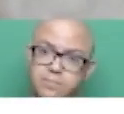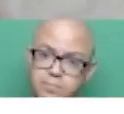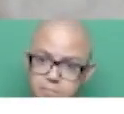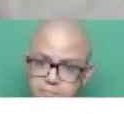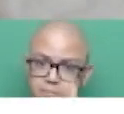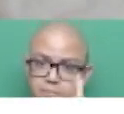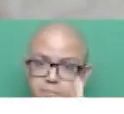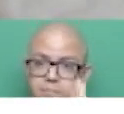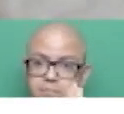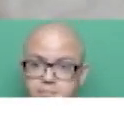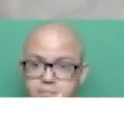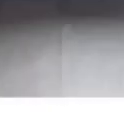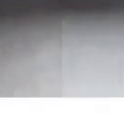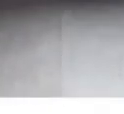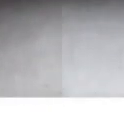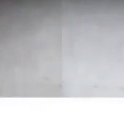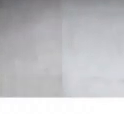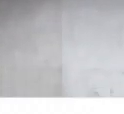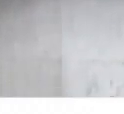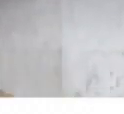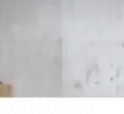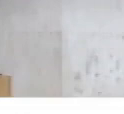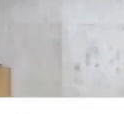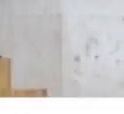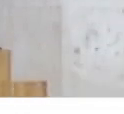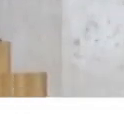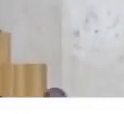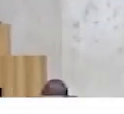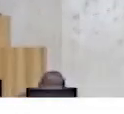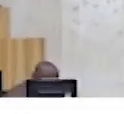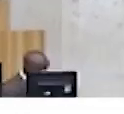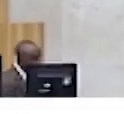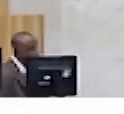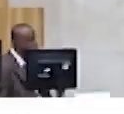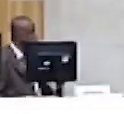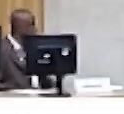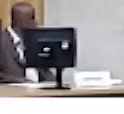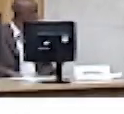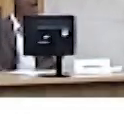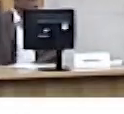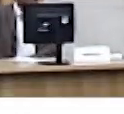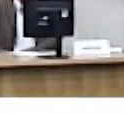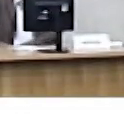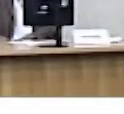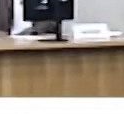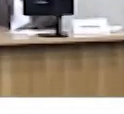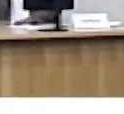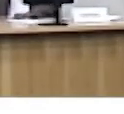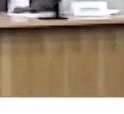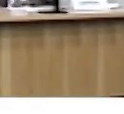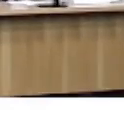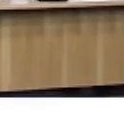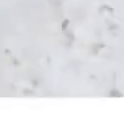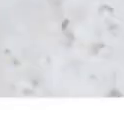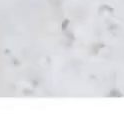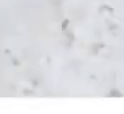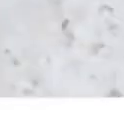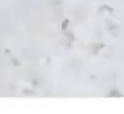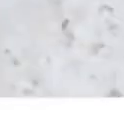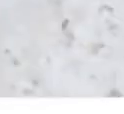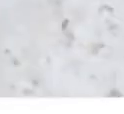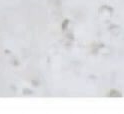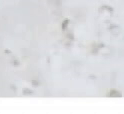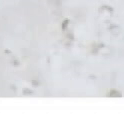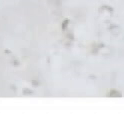Coordenadoria de Planejamento Urbano, afirmou que no processo participativo para a elaboração da proposta, a questão ambiental foi um